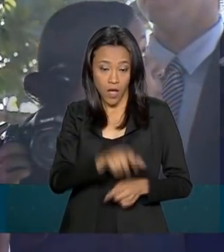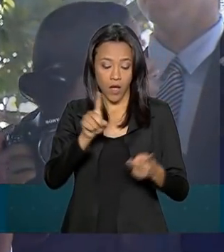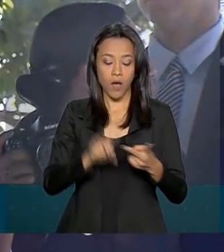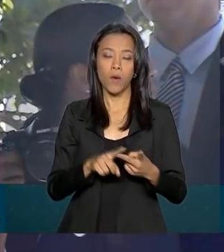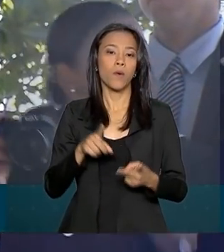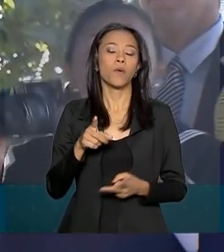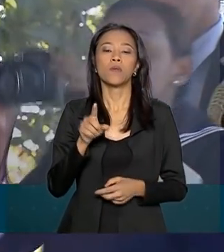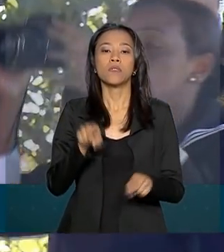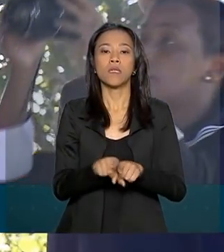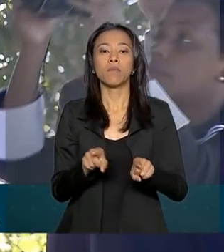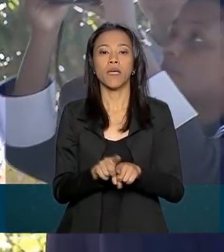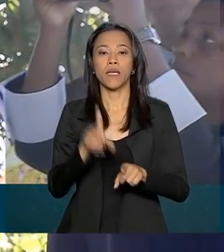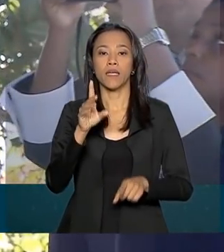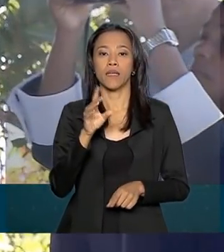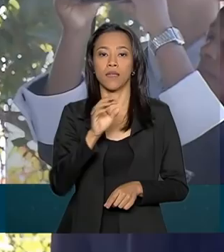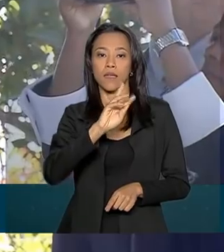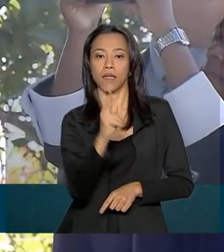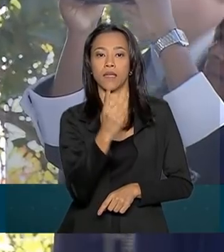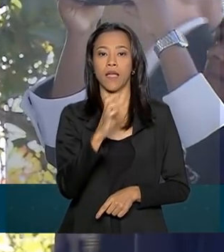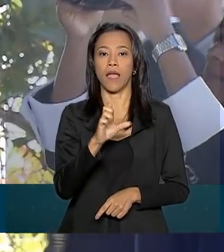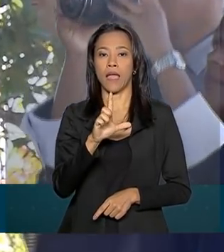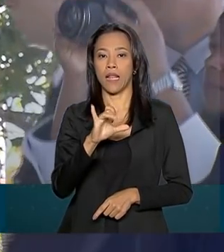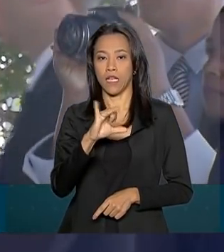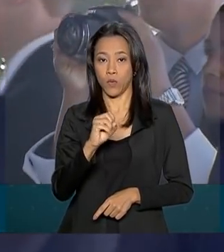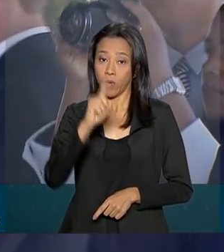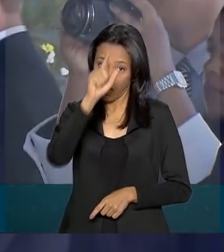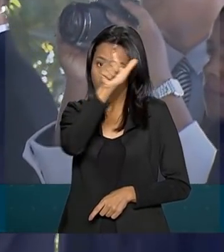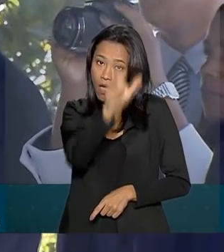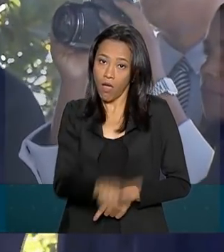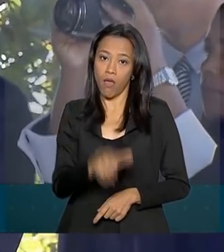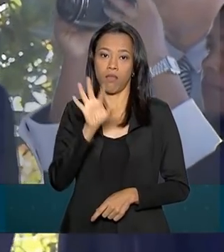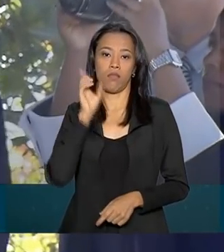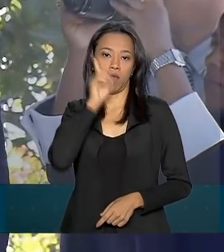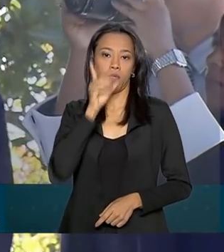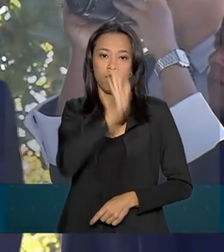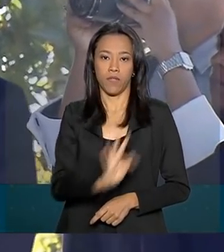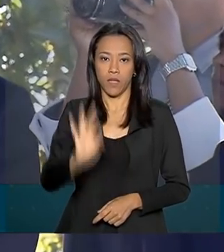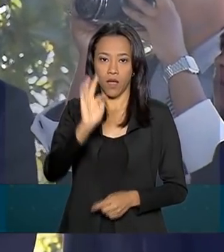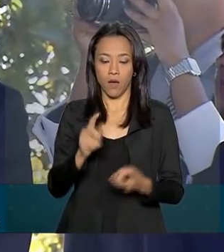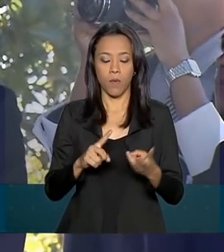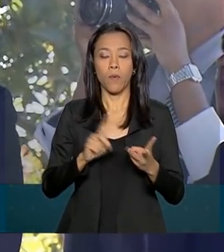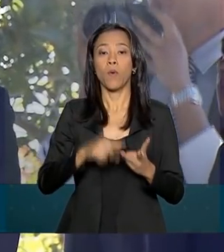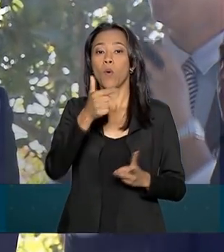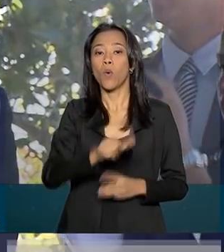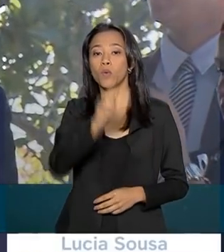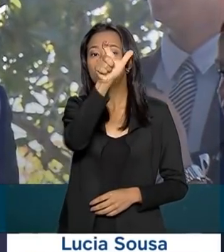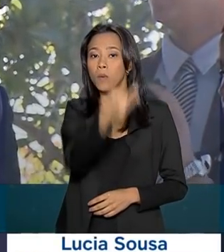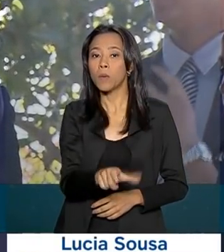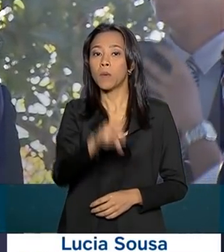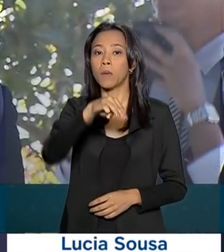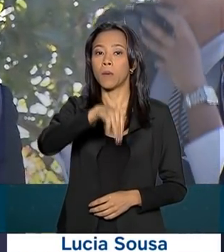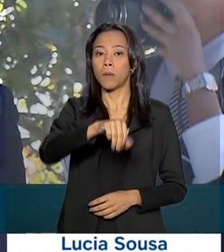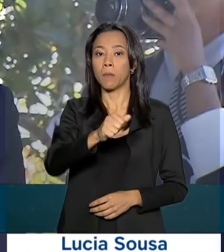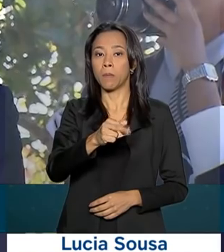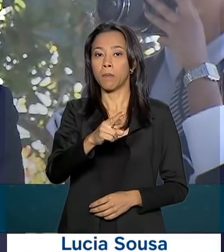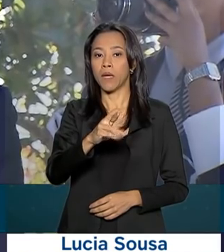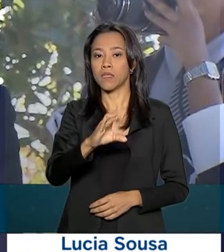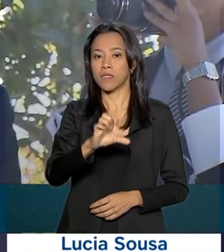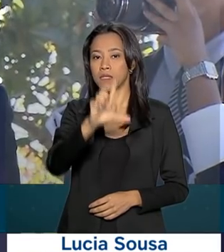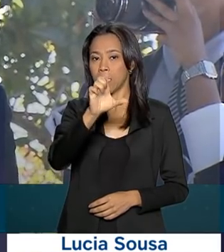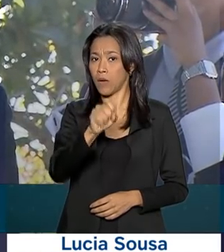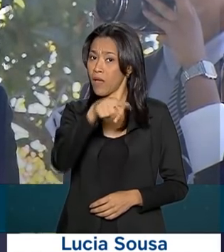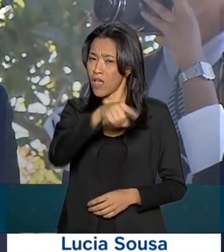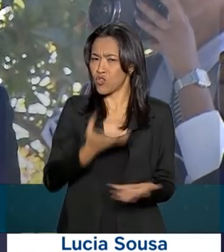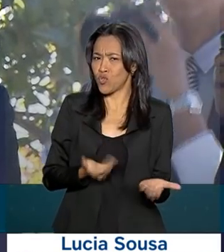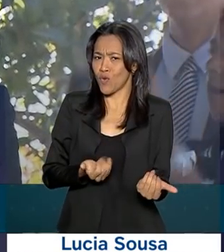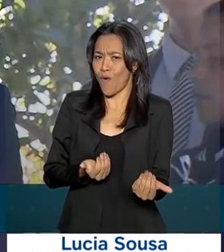subtenente Hélio, deputado federal, Marcel Van Hatten, um jovem parlamentar do Rio